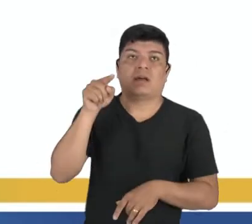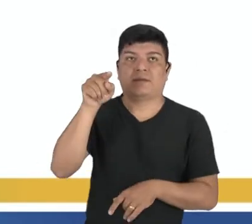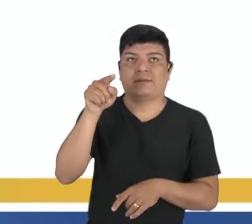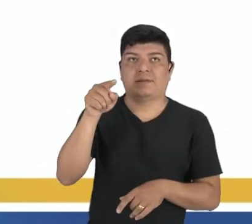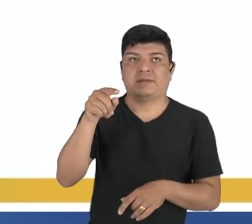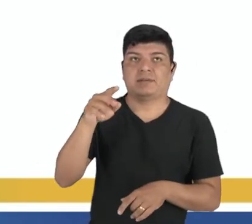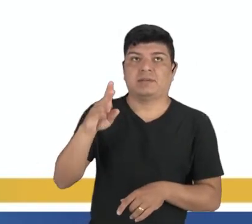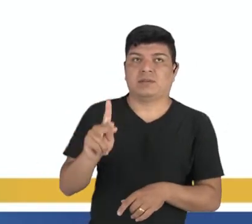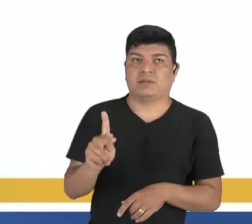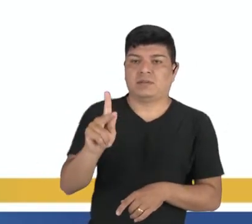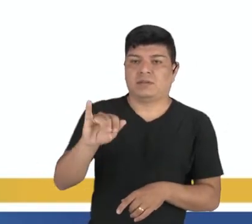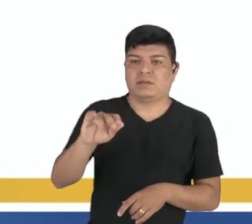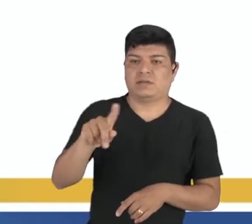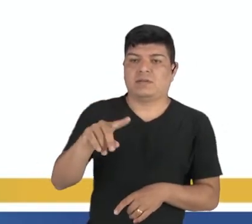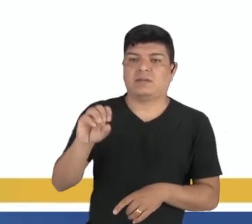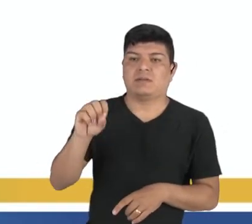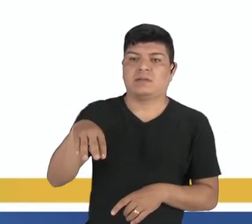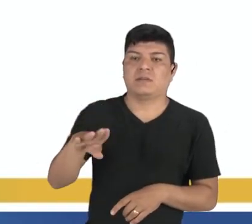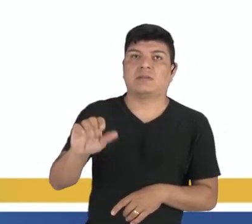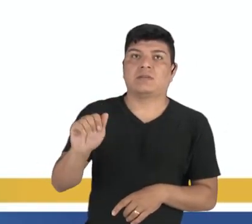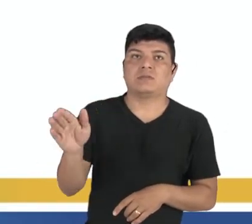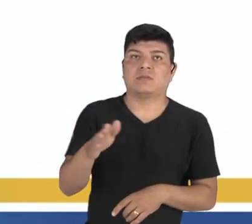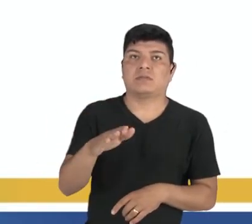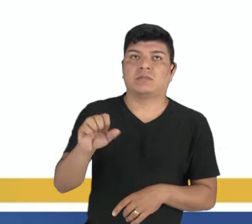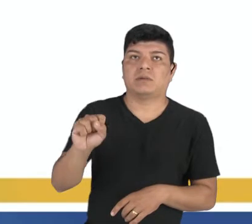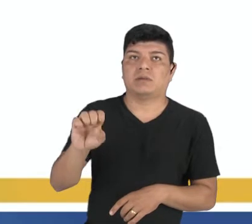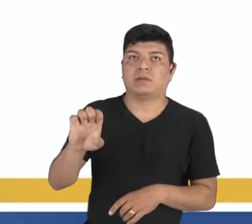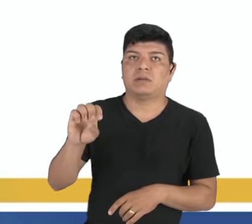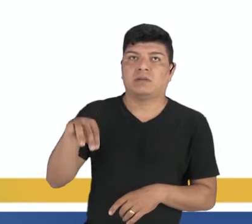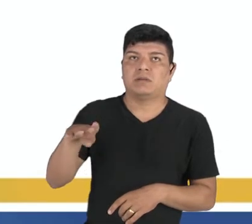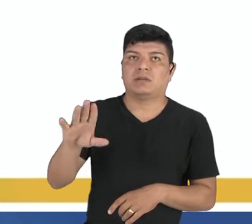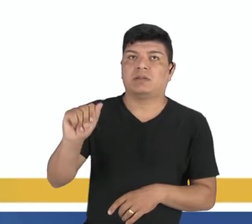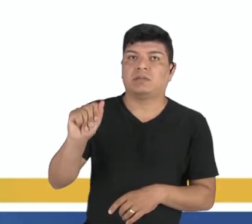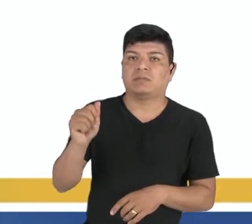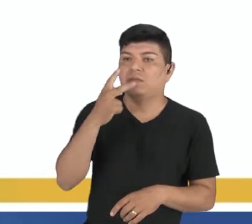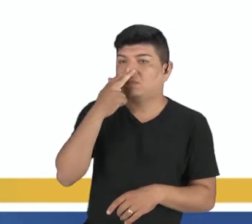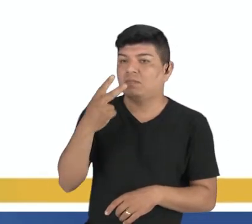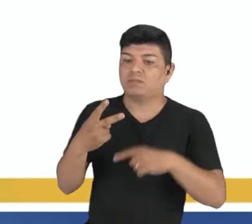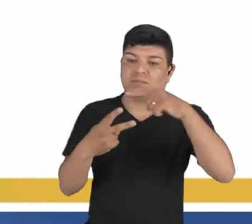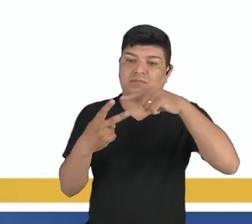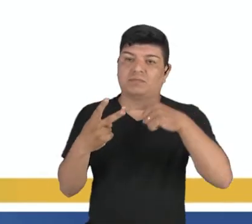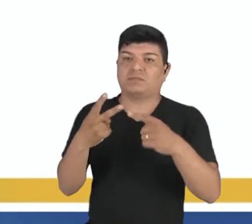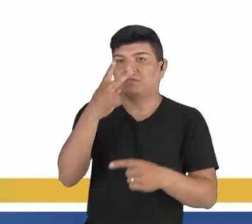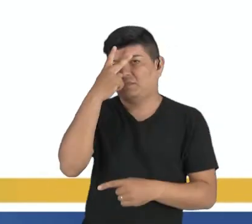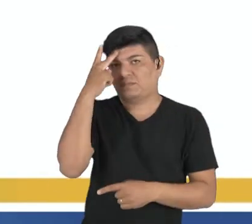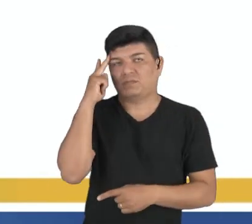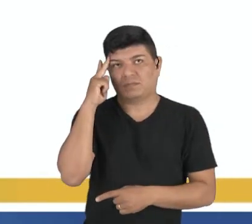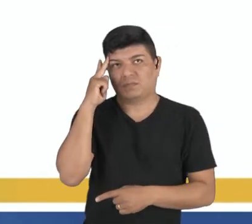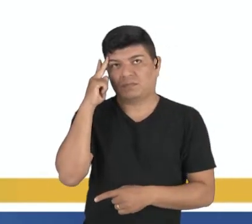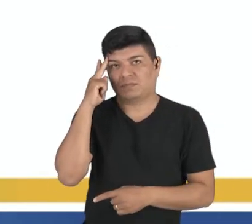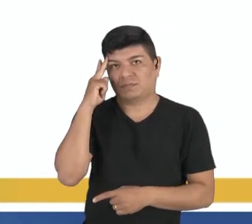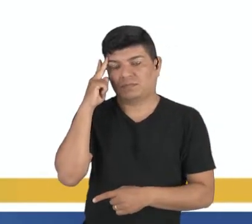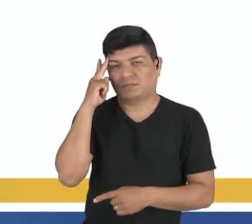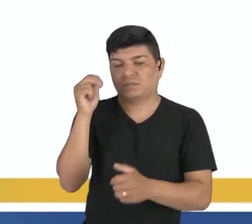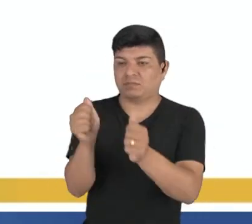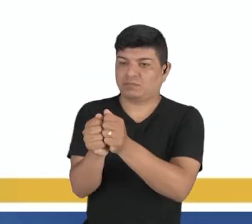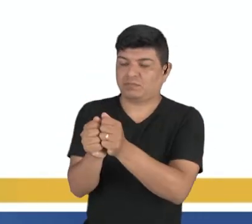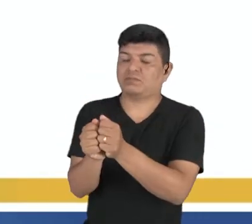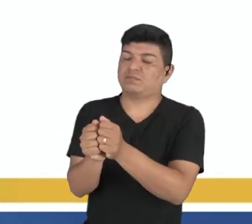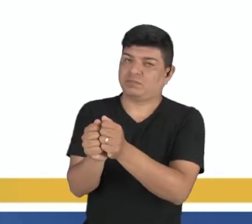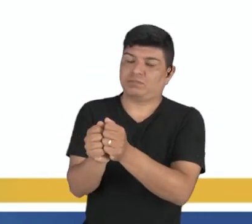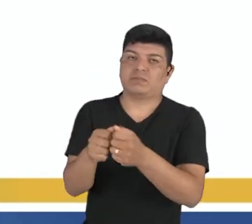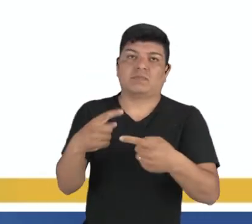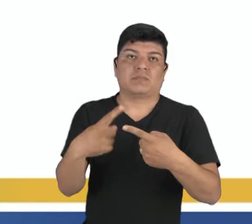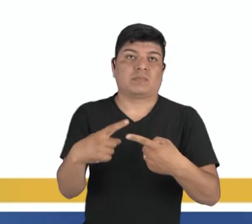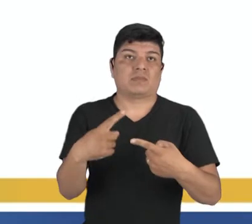na Kizomba e no Zemba, o professor trouxe danças em casais, trouxe imagens em casais, justamente porque